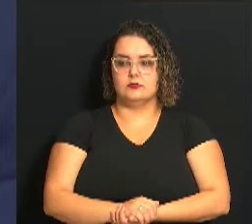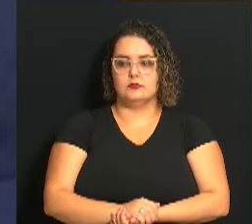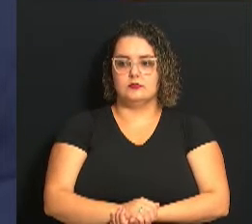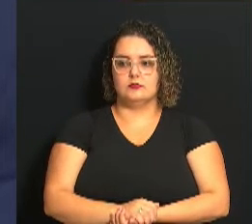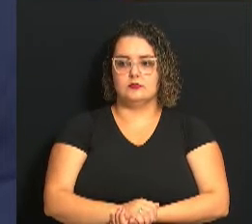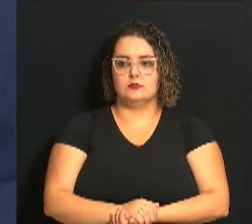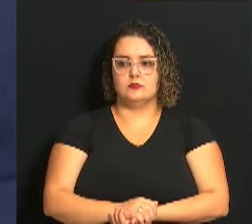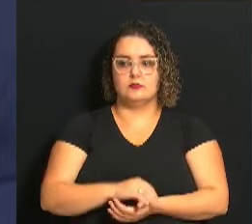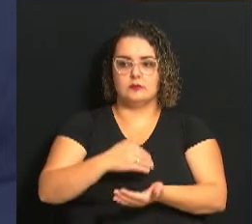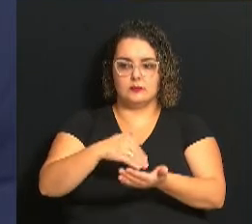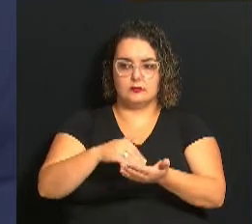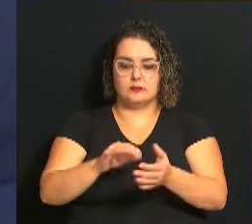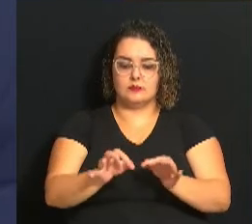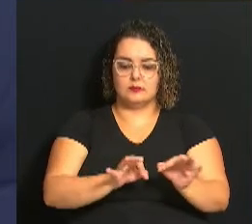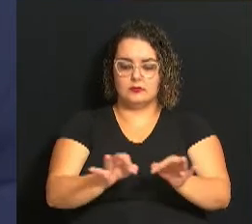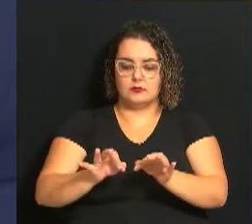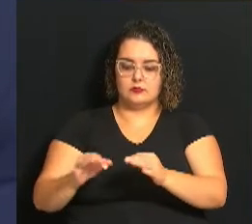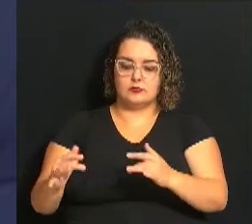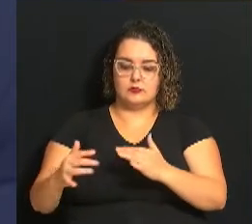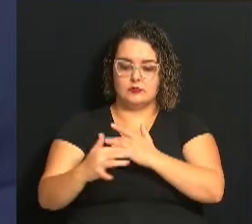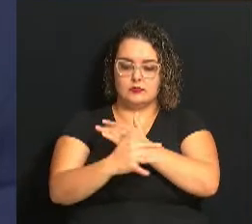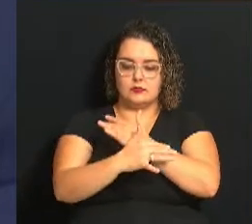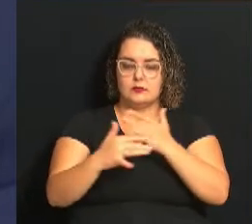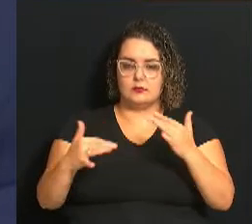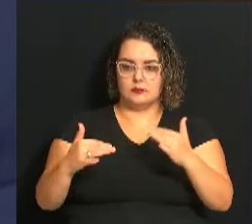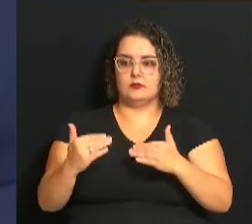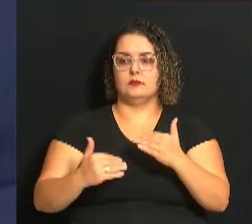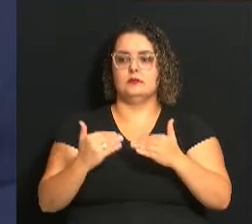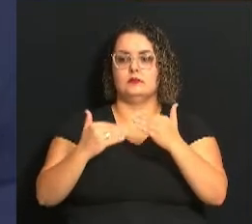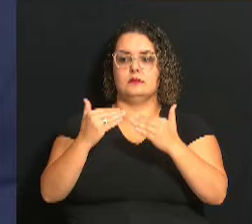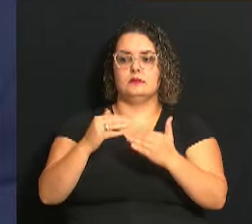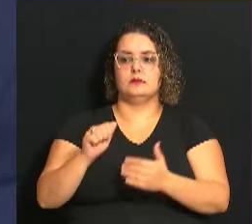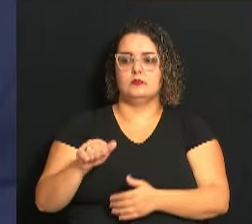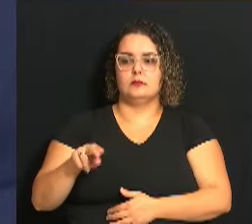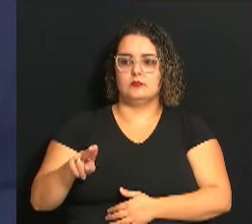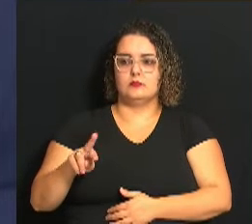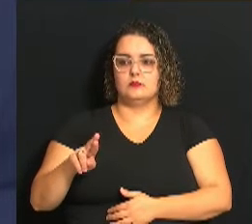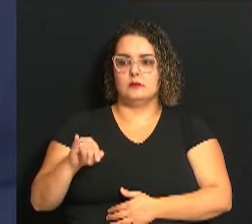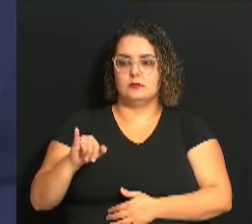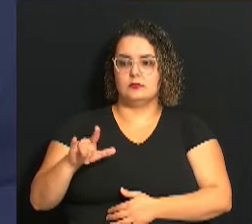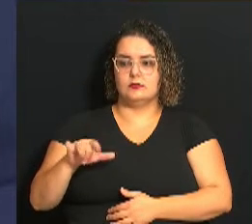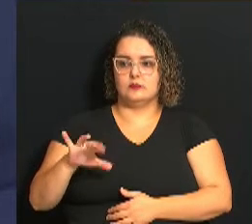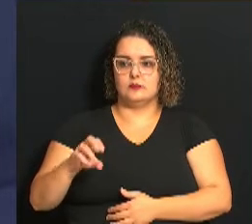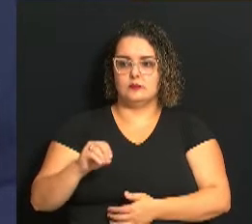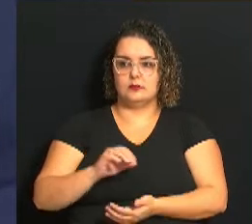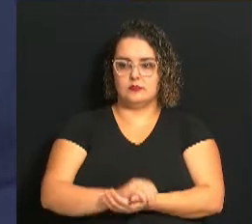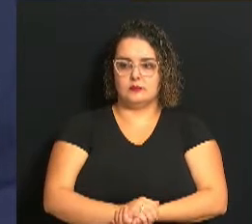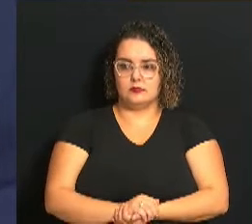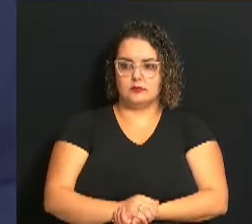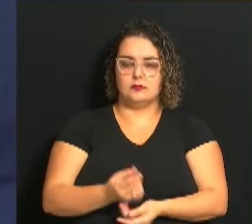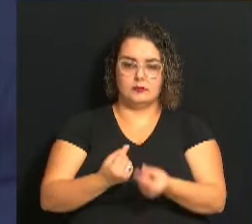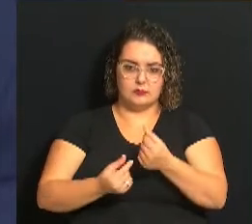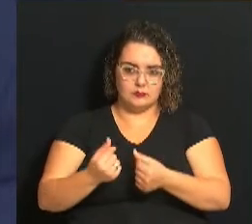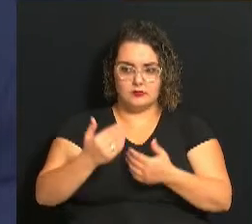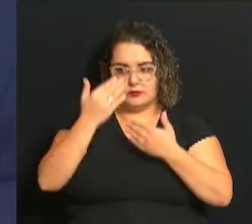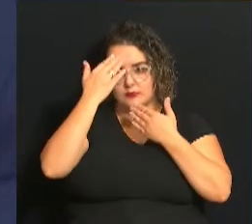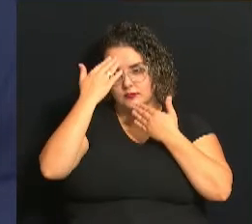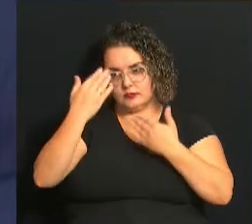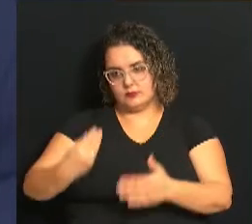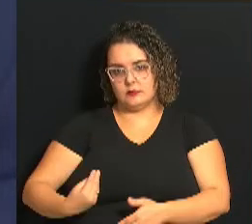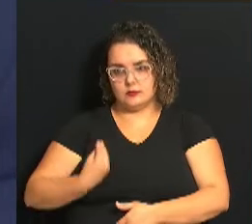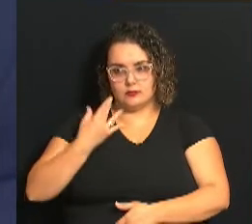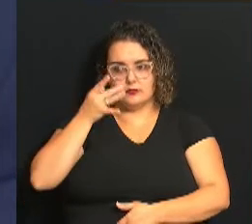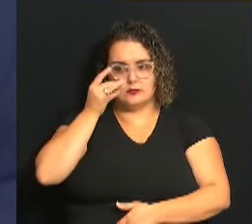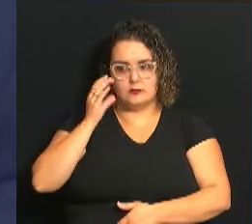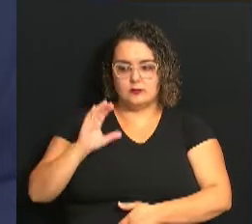Secretaria Municipal de Planejamento Urbano, o secretário Aurílio Sérgio, que é da Secretaria de Finanças, muito obrigado, o